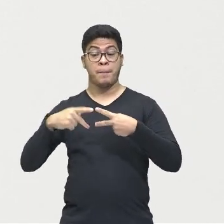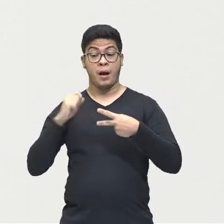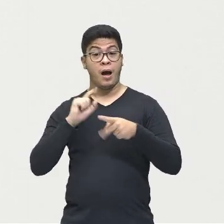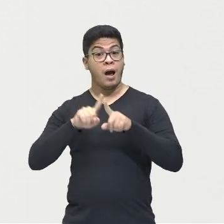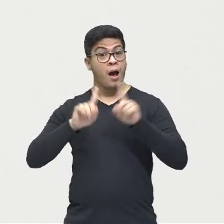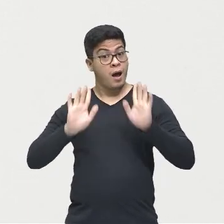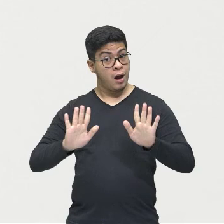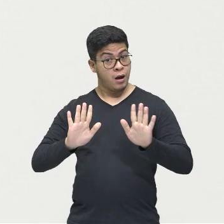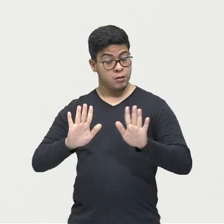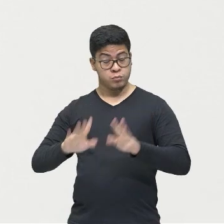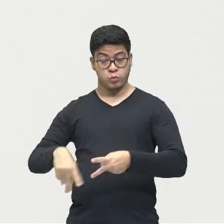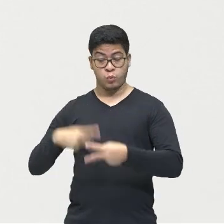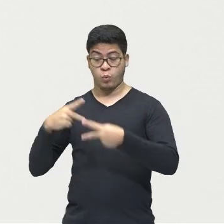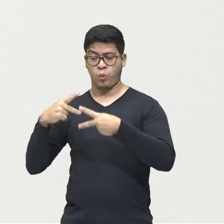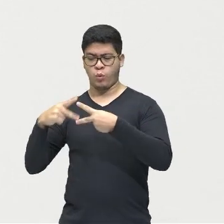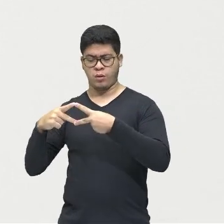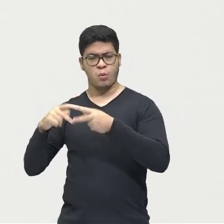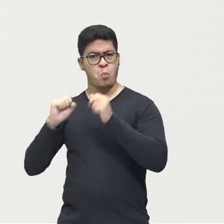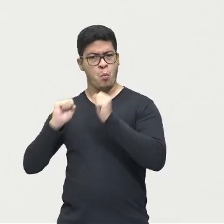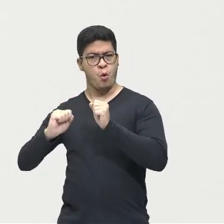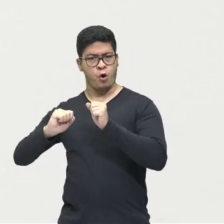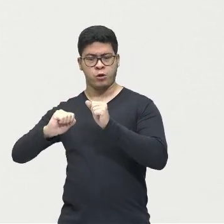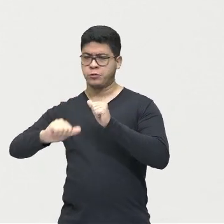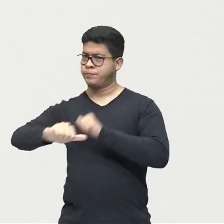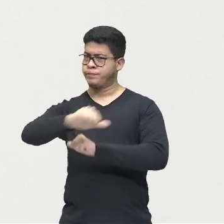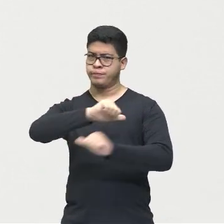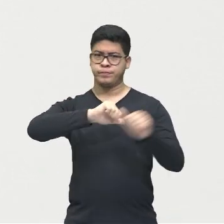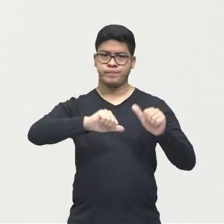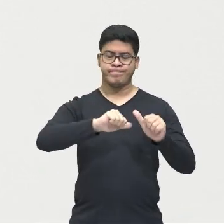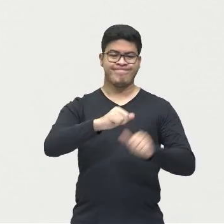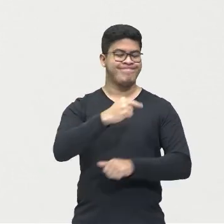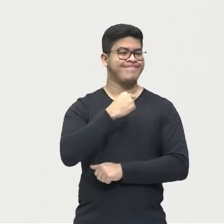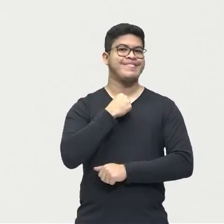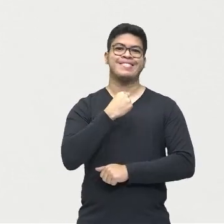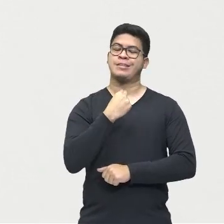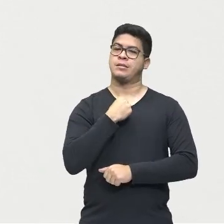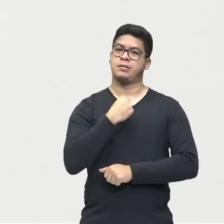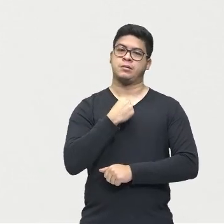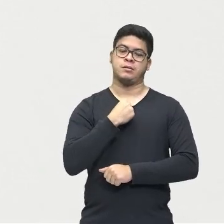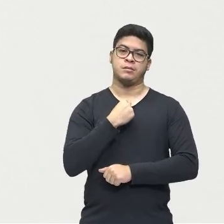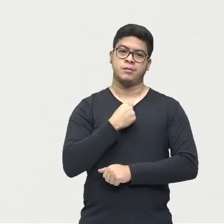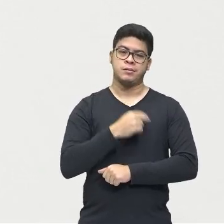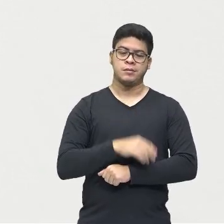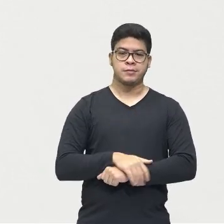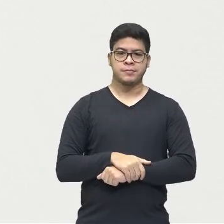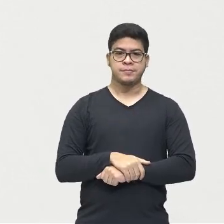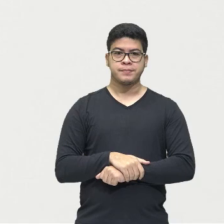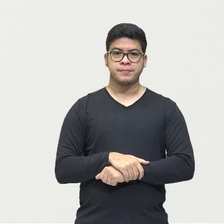losango será um quadrado. Perfeito?